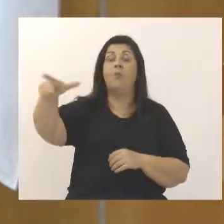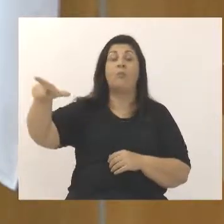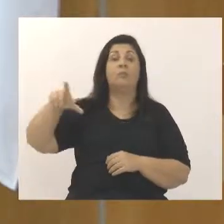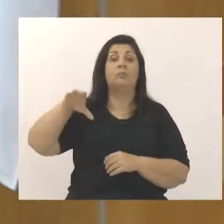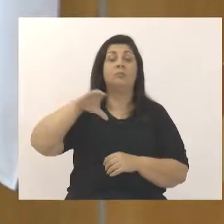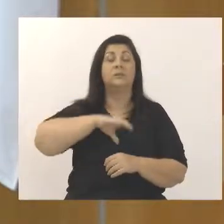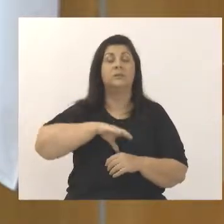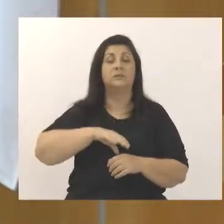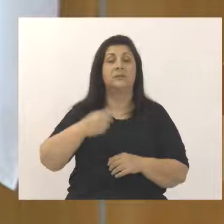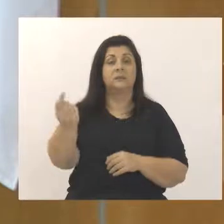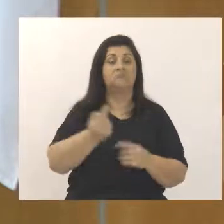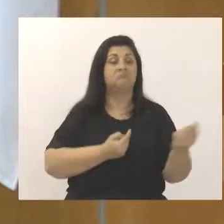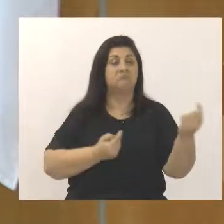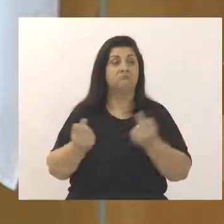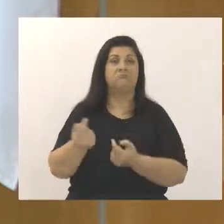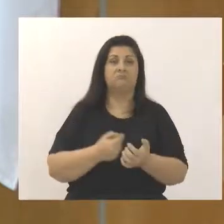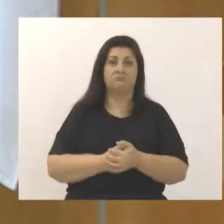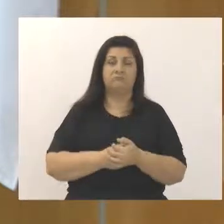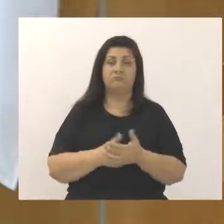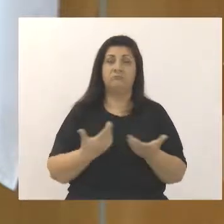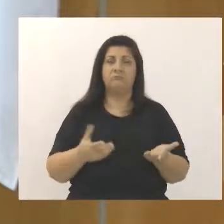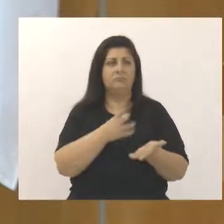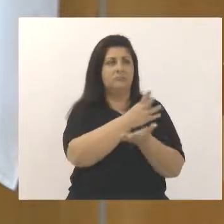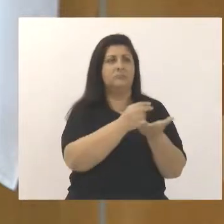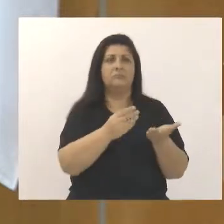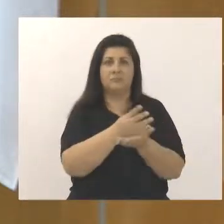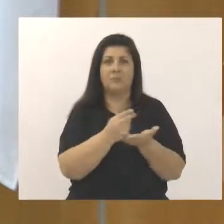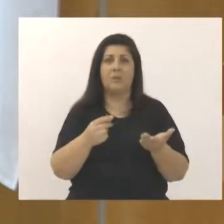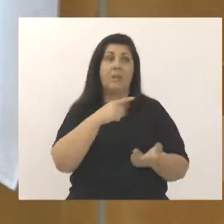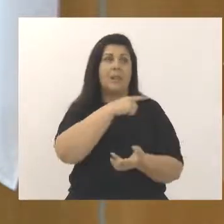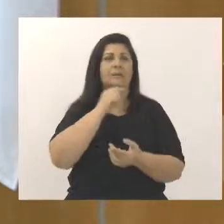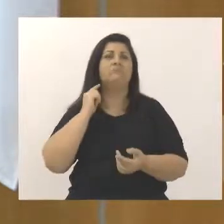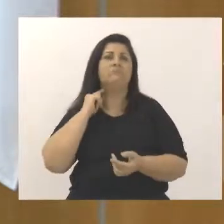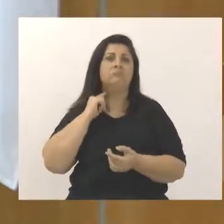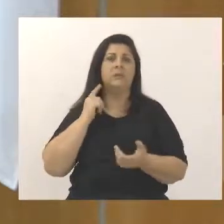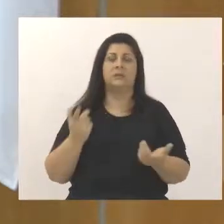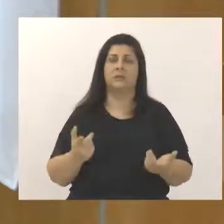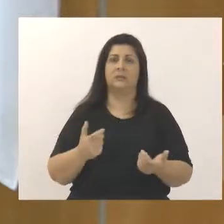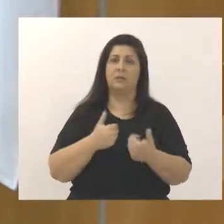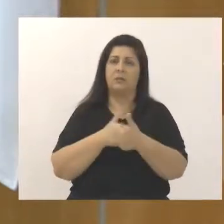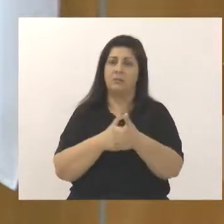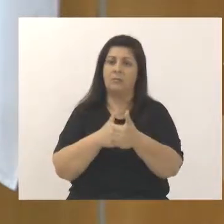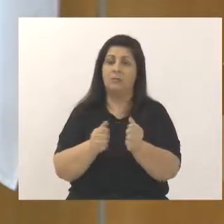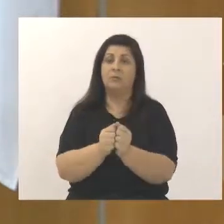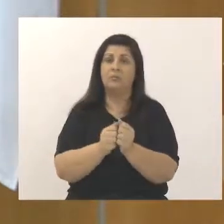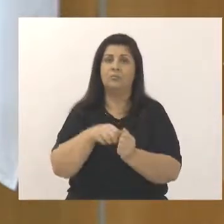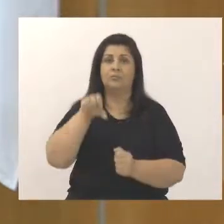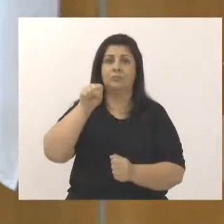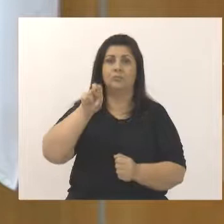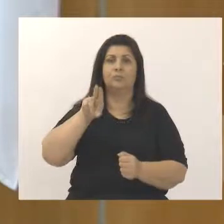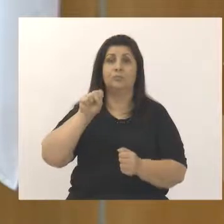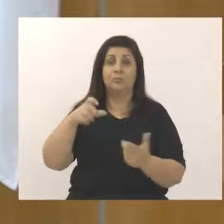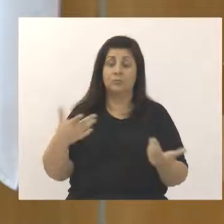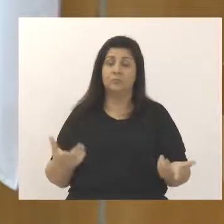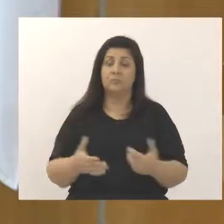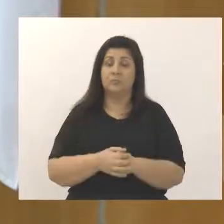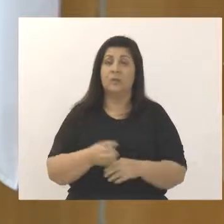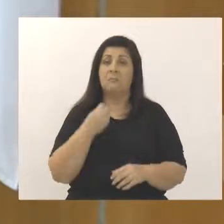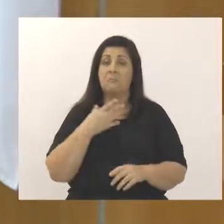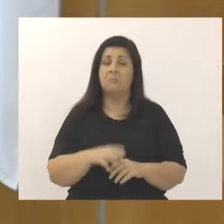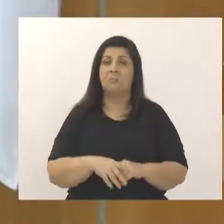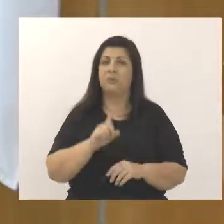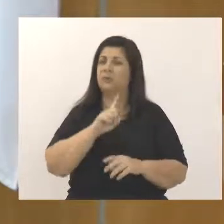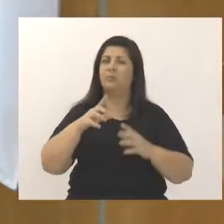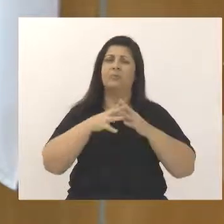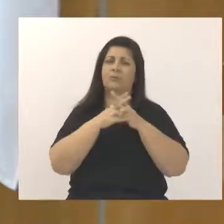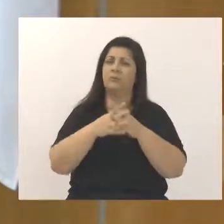como foi falado nesse exemplo do Hospital do Belo Horizonte, do acompanhamento do pré-natal nas unidades de saúde. Então, é legal não